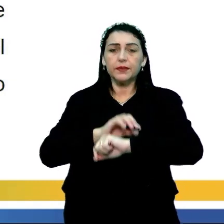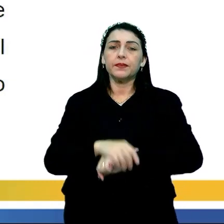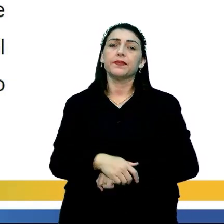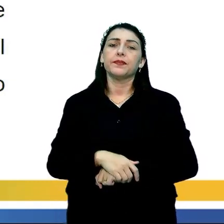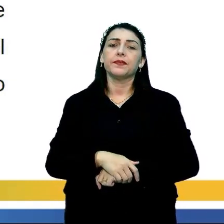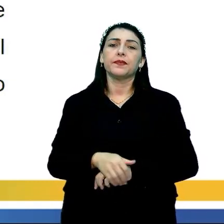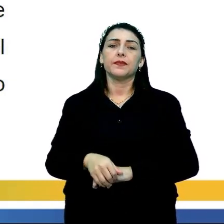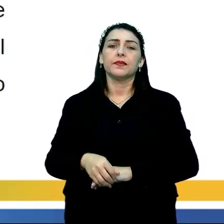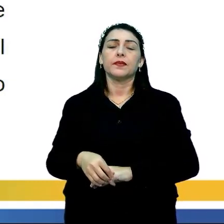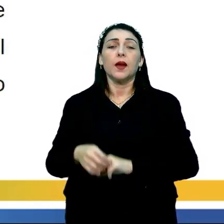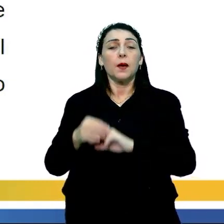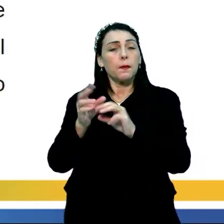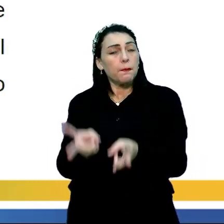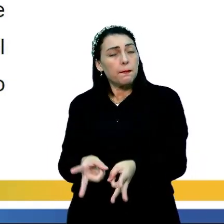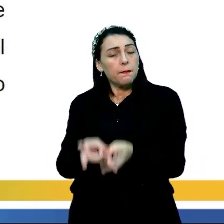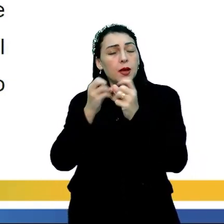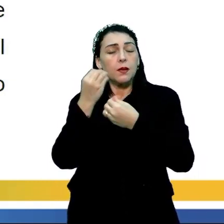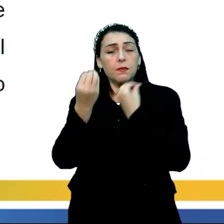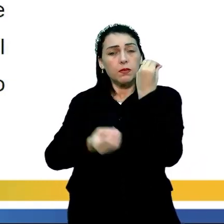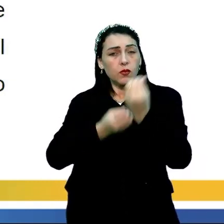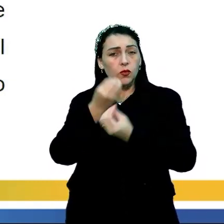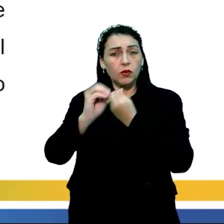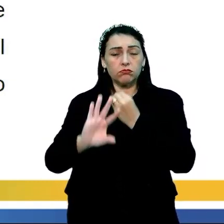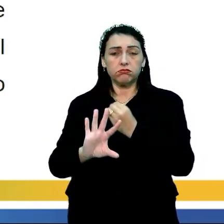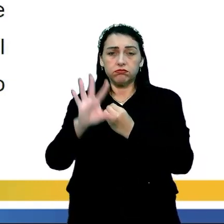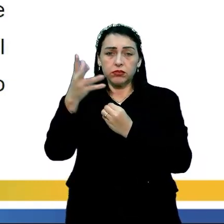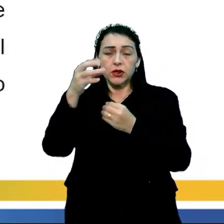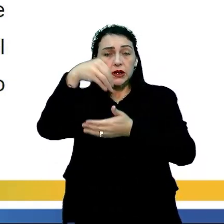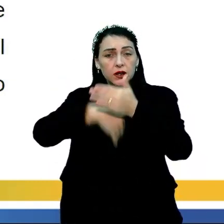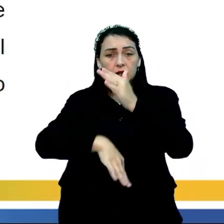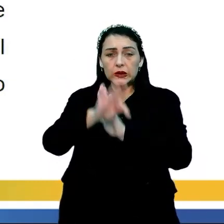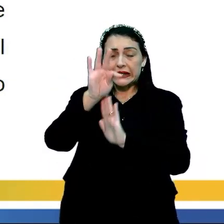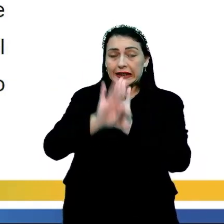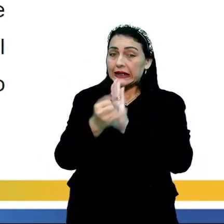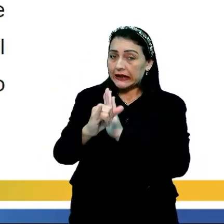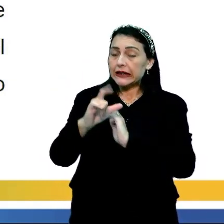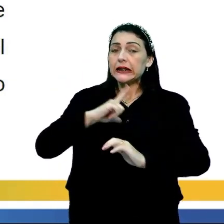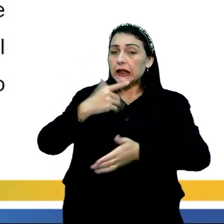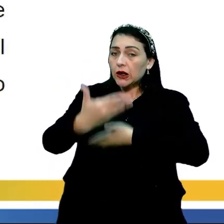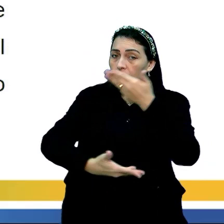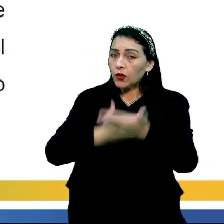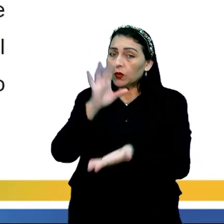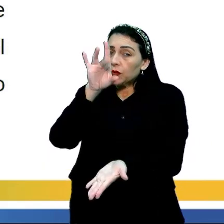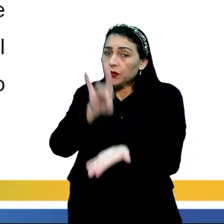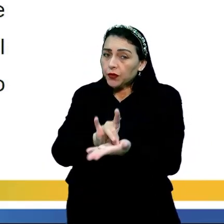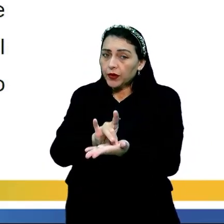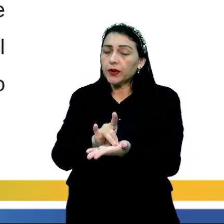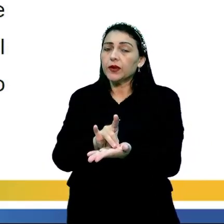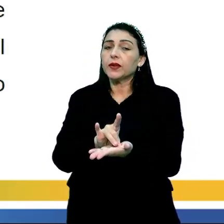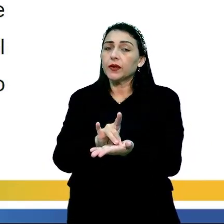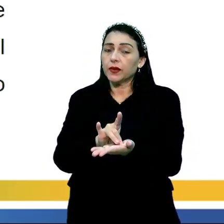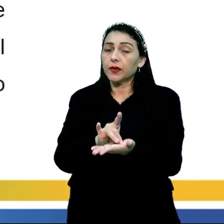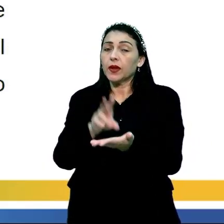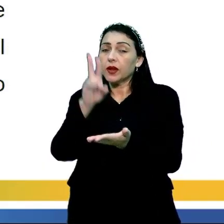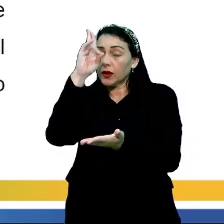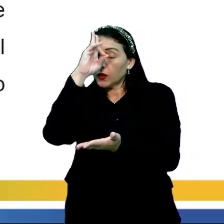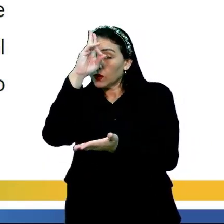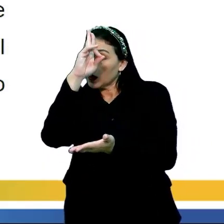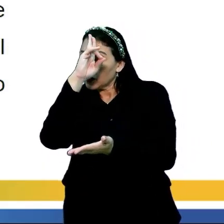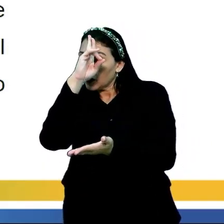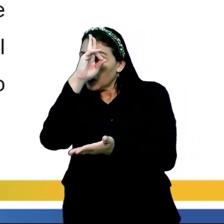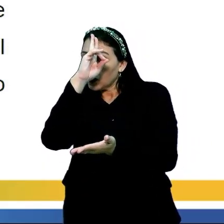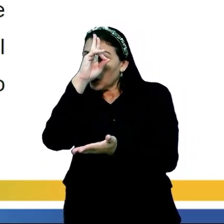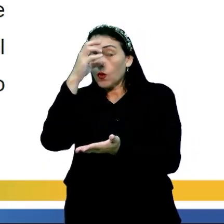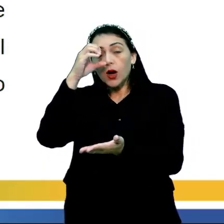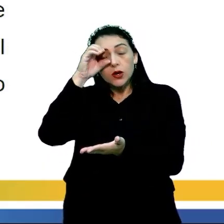E aí vamos observar como é que isso ficou dentro do texto, se há uma relação de fato dessa alusão histórica com